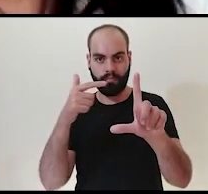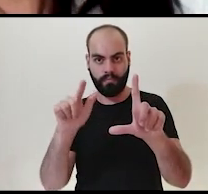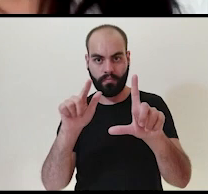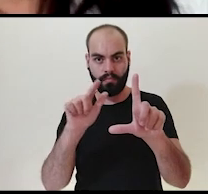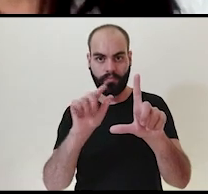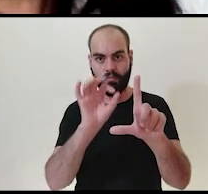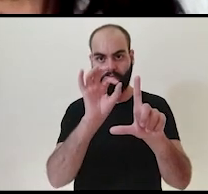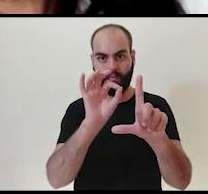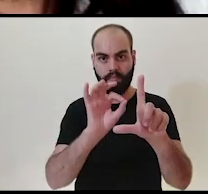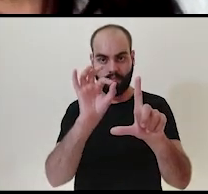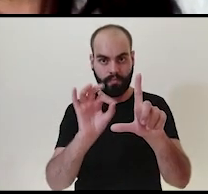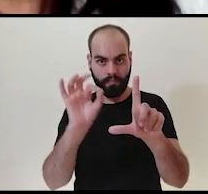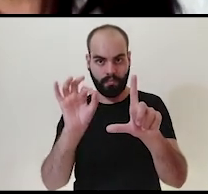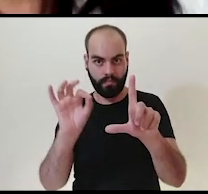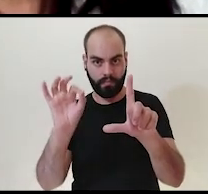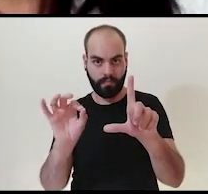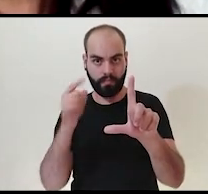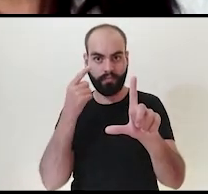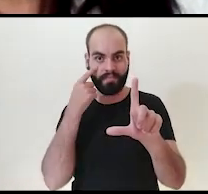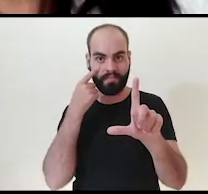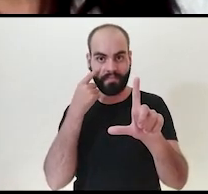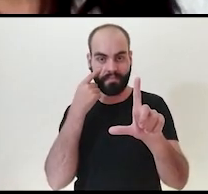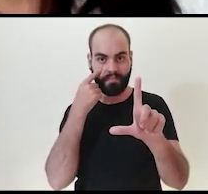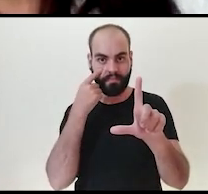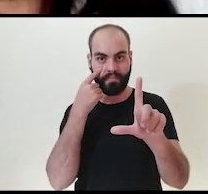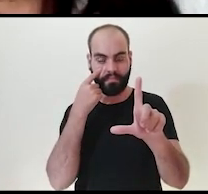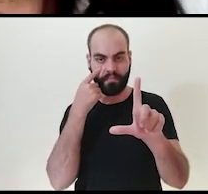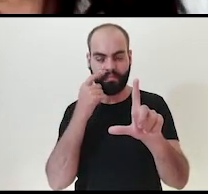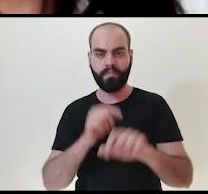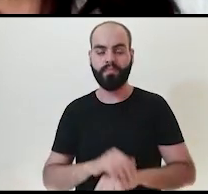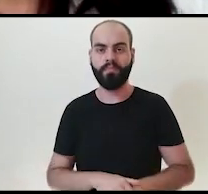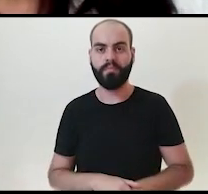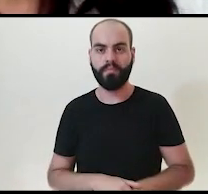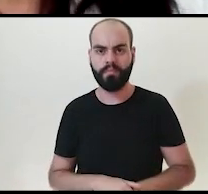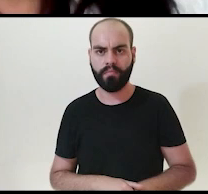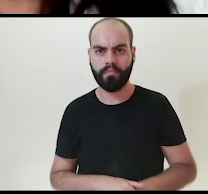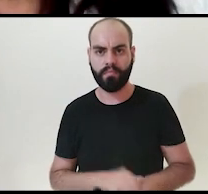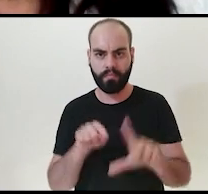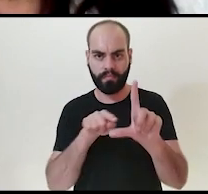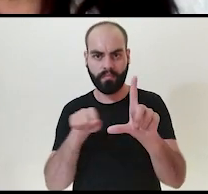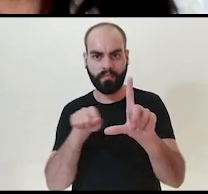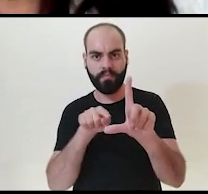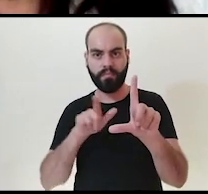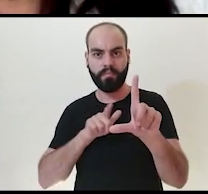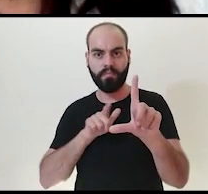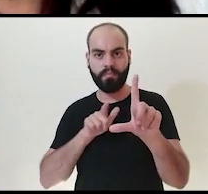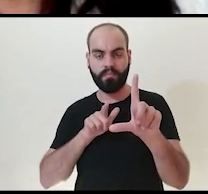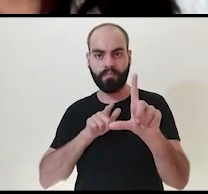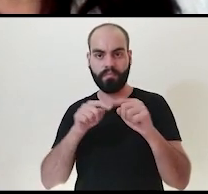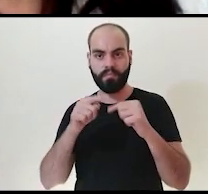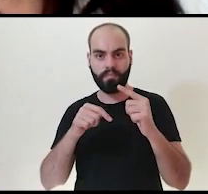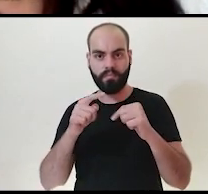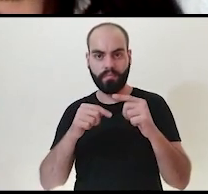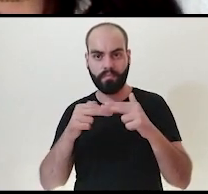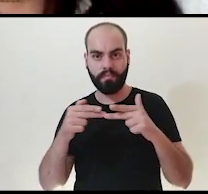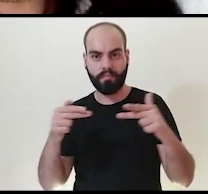Sim. em editar, e aí na barrinha, né, ali embaixo, você vai ter essas